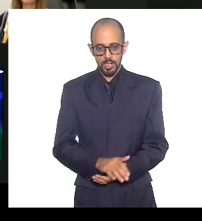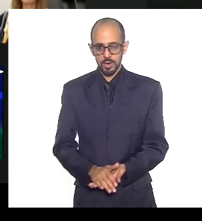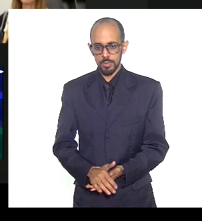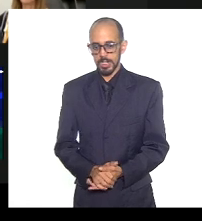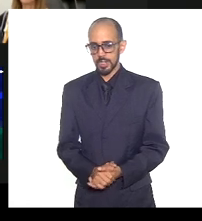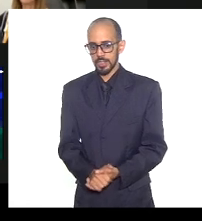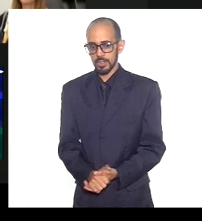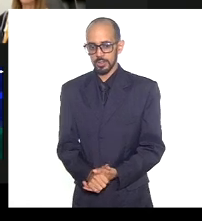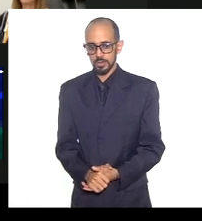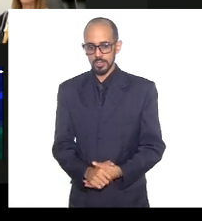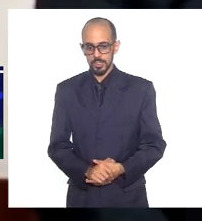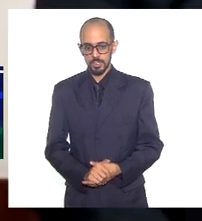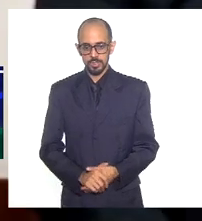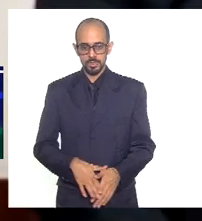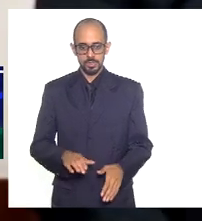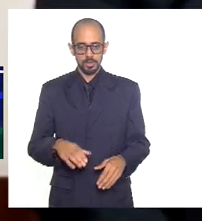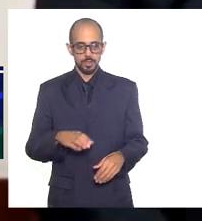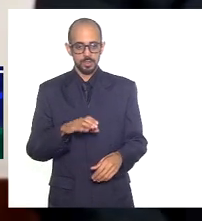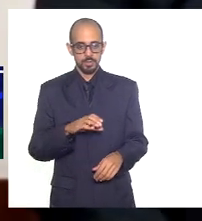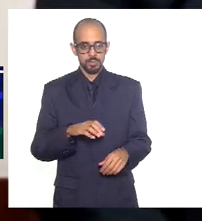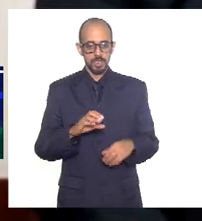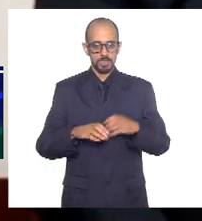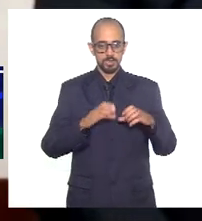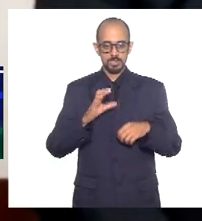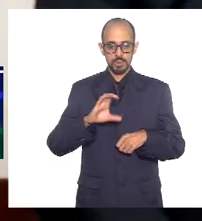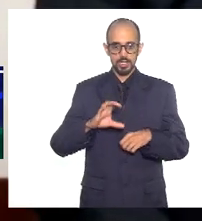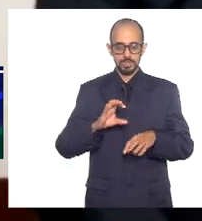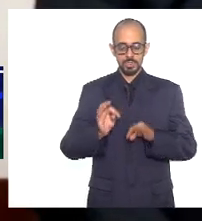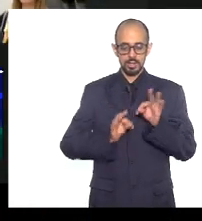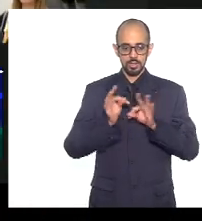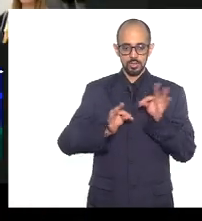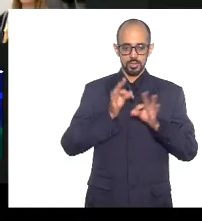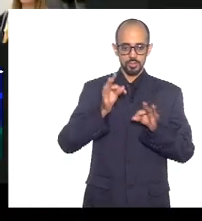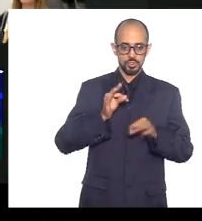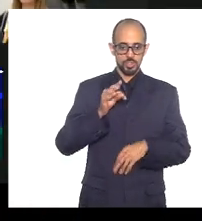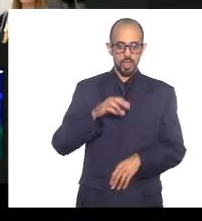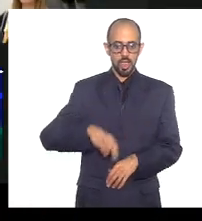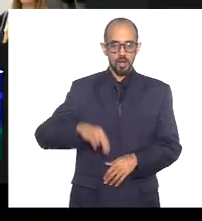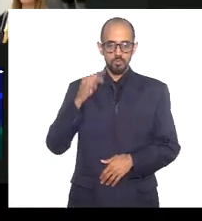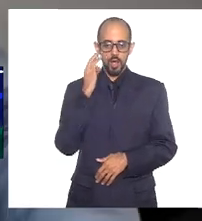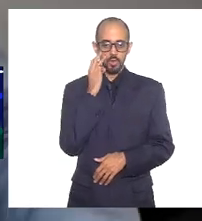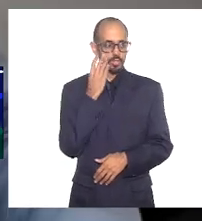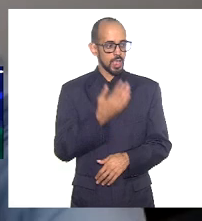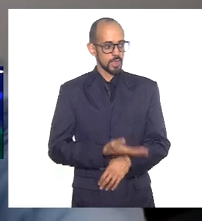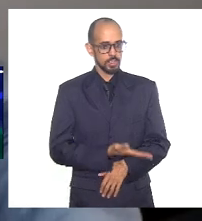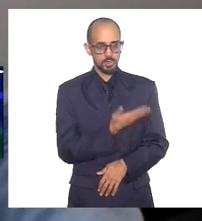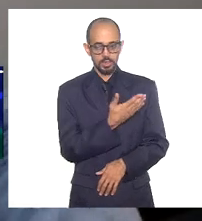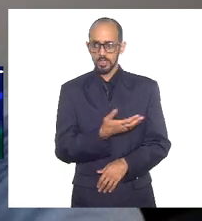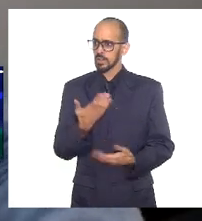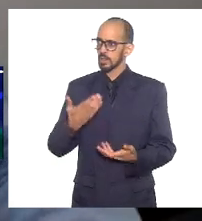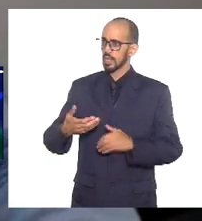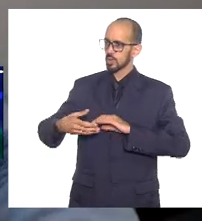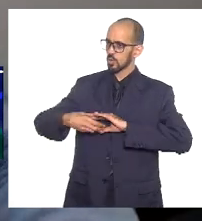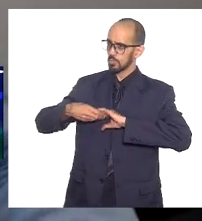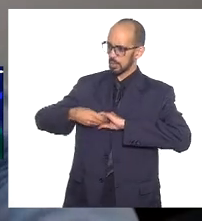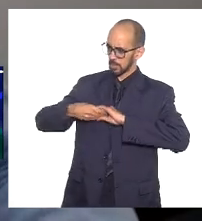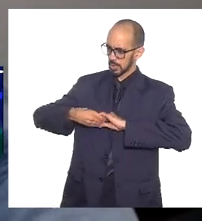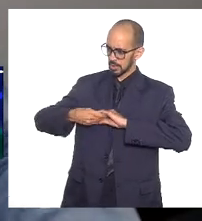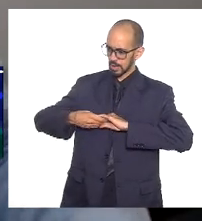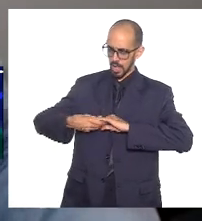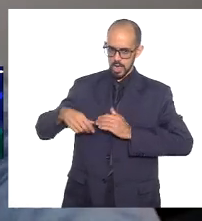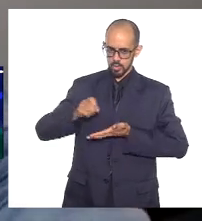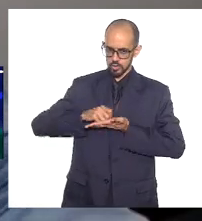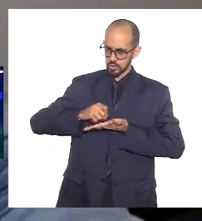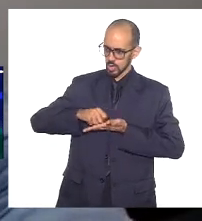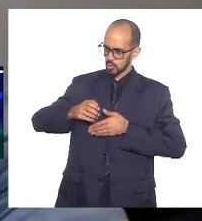Pela Comissão de Ciência e Tecnologia Deputado Valdeca Arneio Senhor Presidente quero cumprimentar os autores Deputado